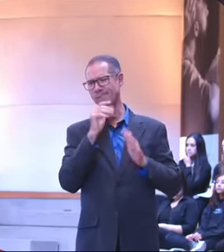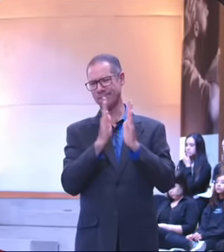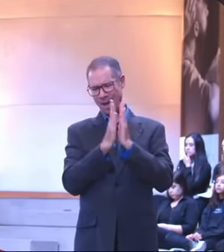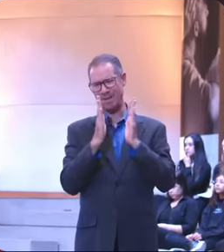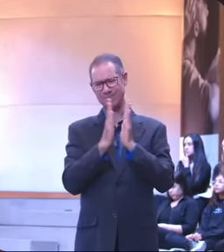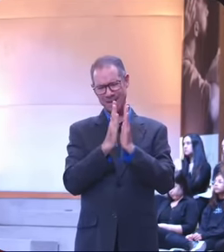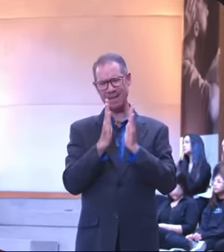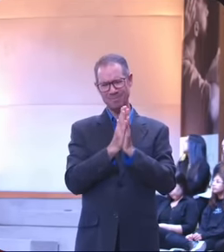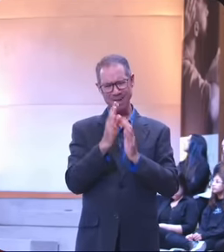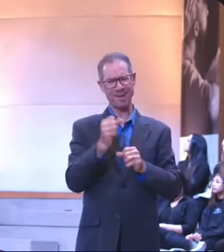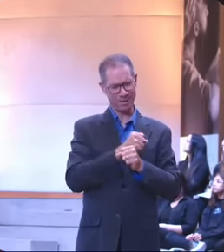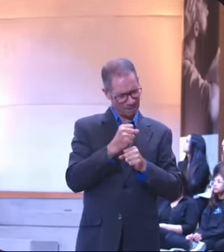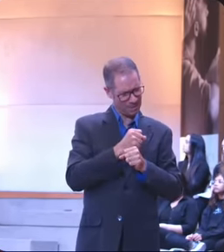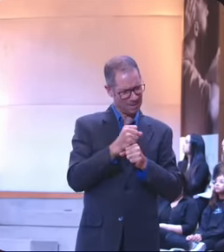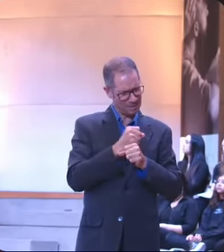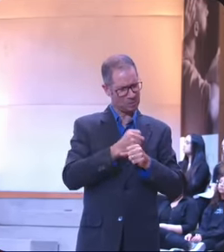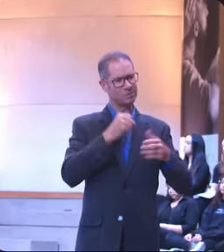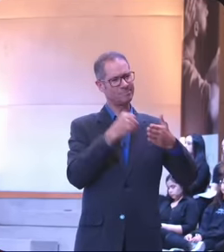Leva anos.